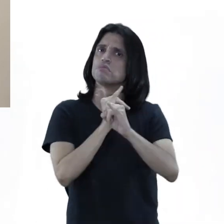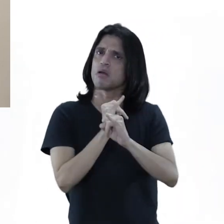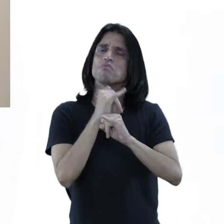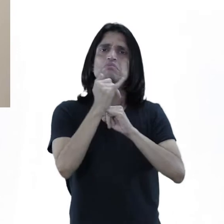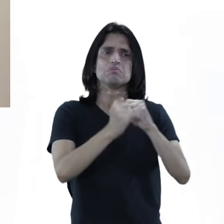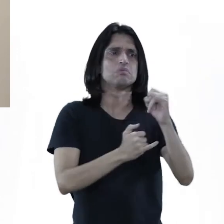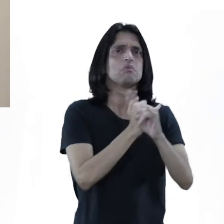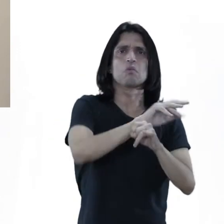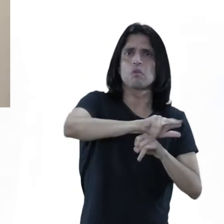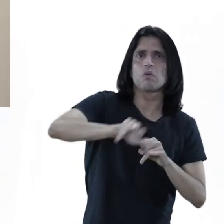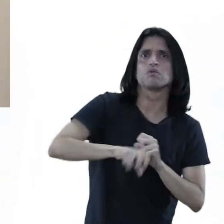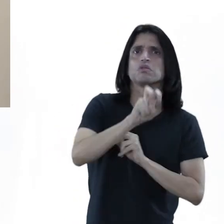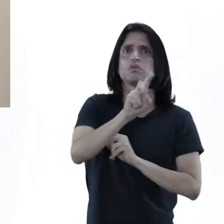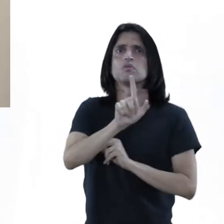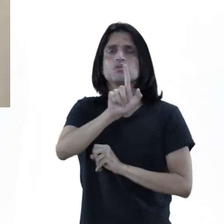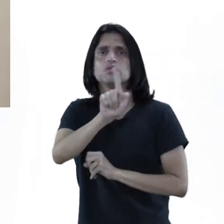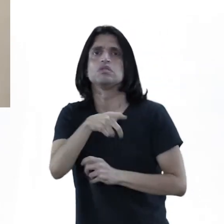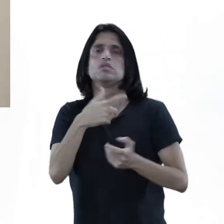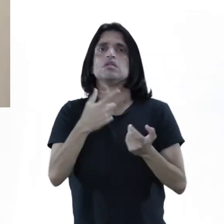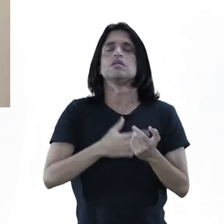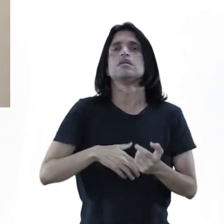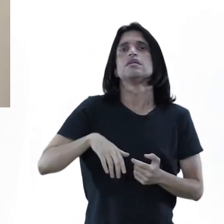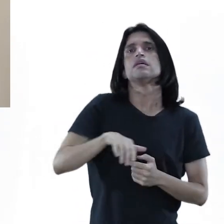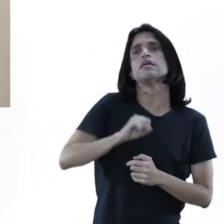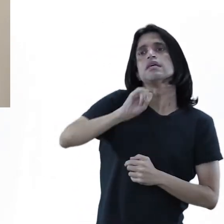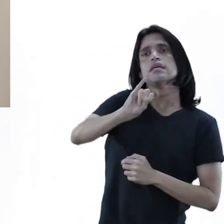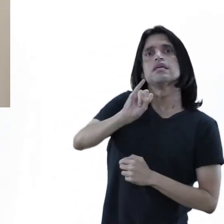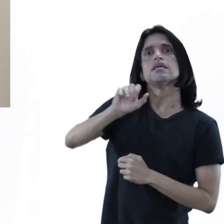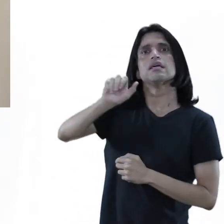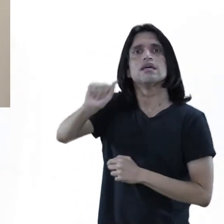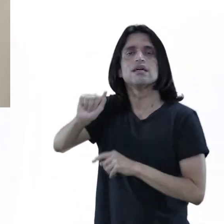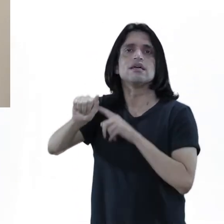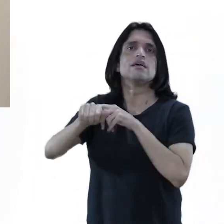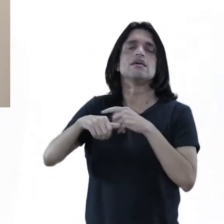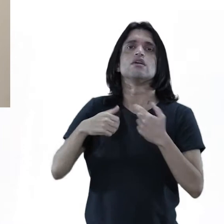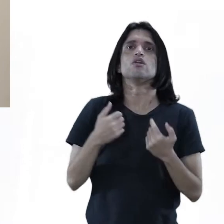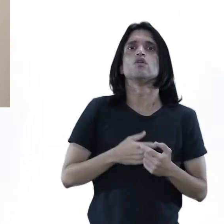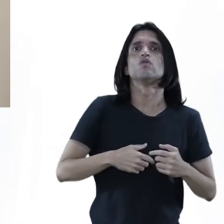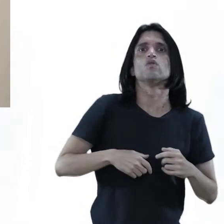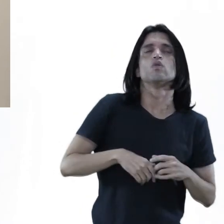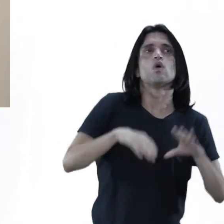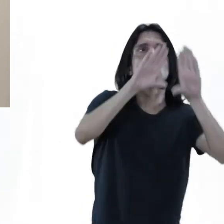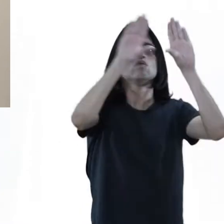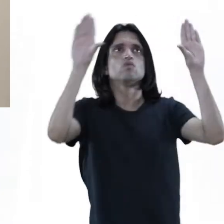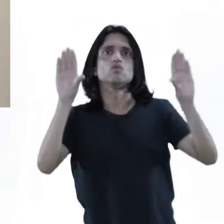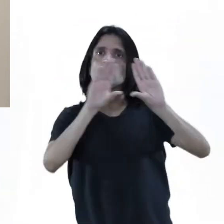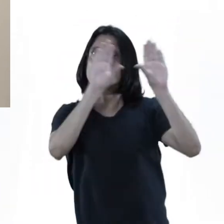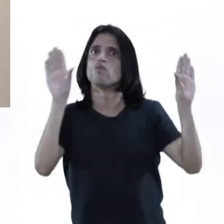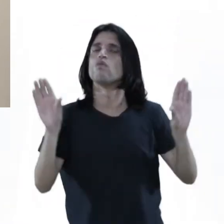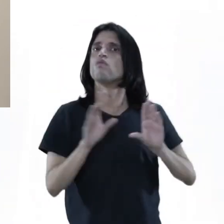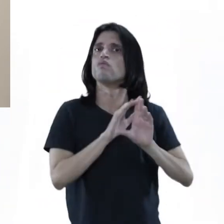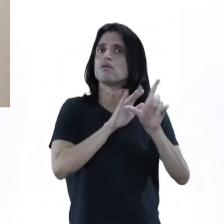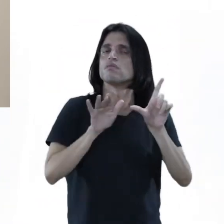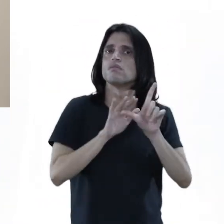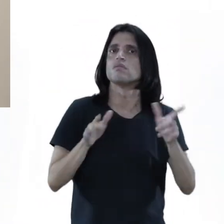internet das coisas, 5G, inteligência artificial, nuvem, ou seja, tudo isso está relacionado